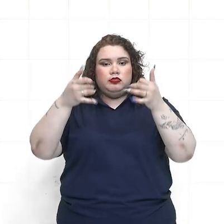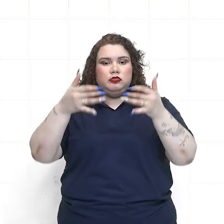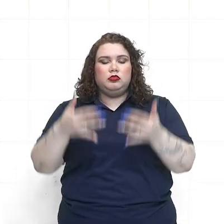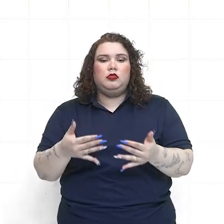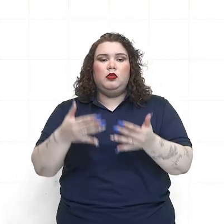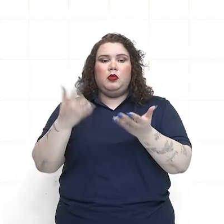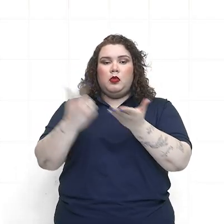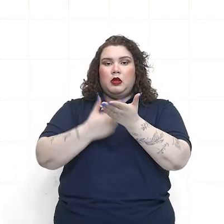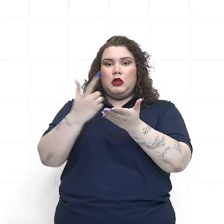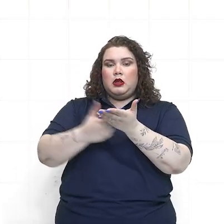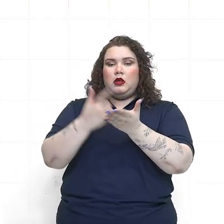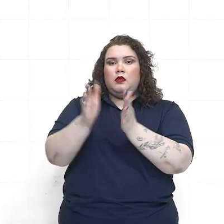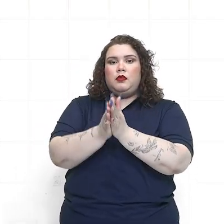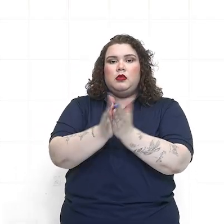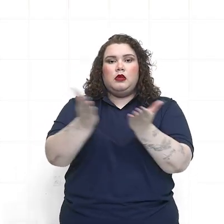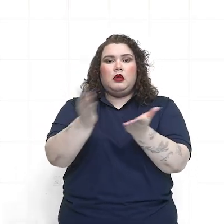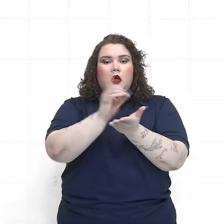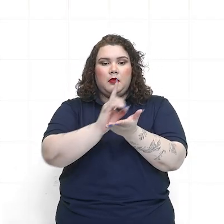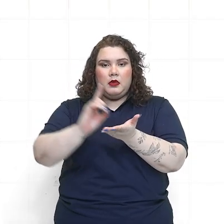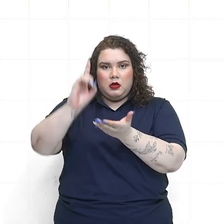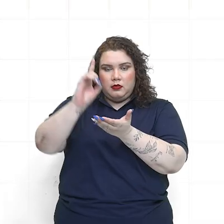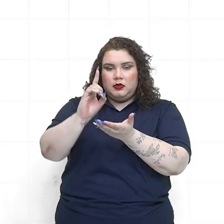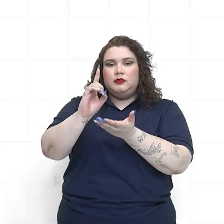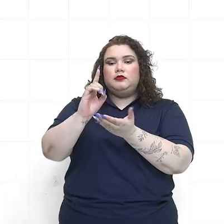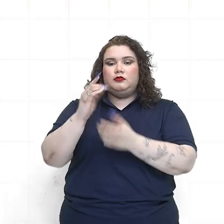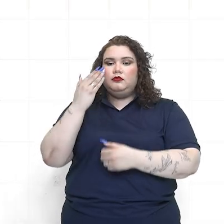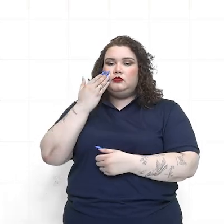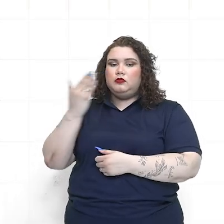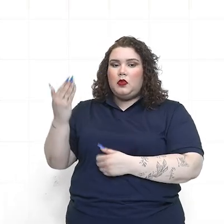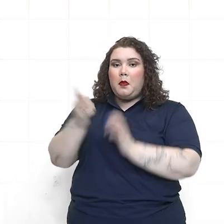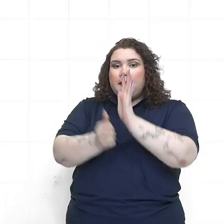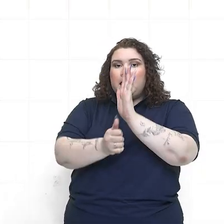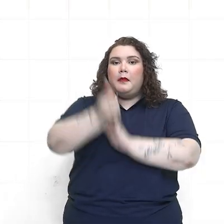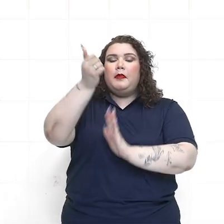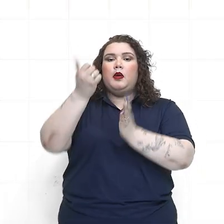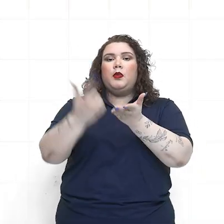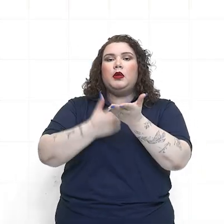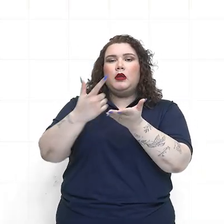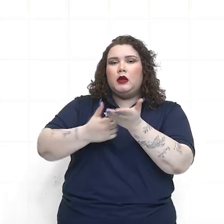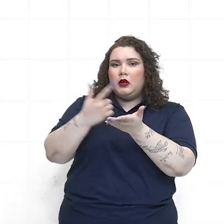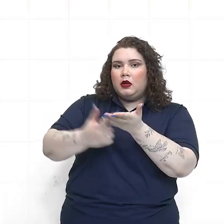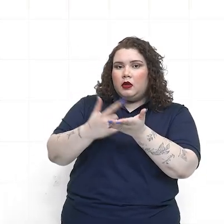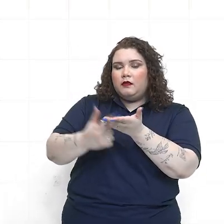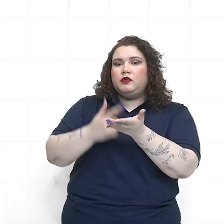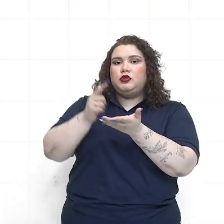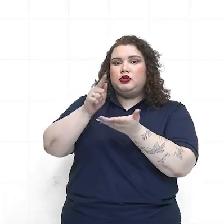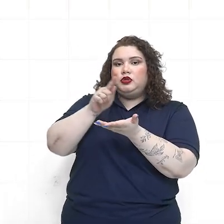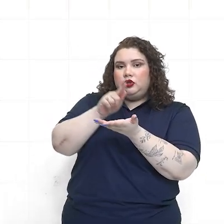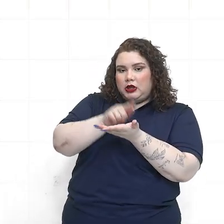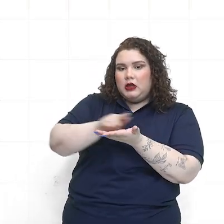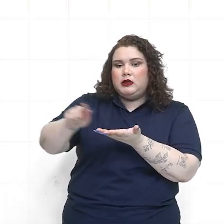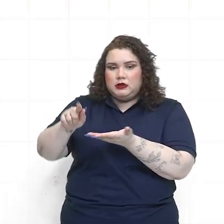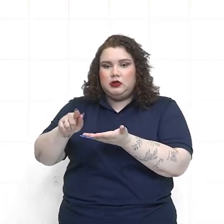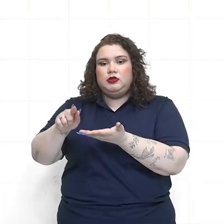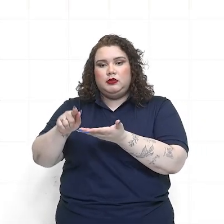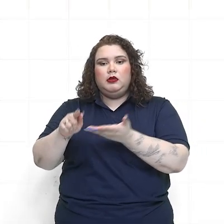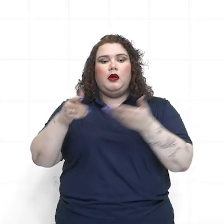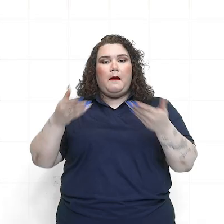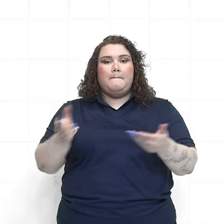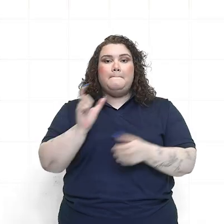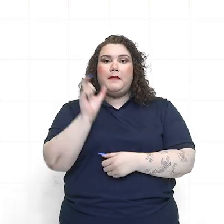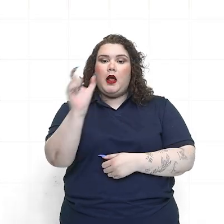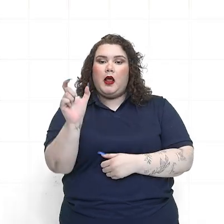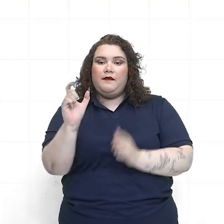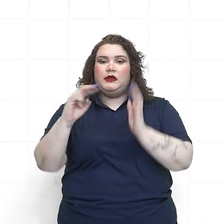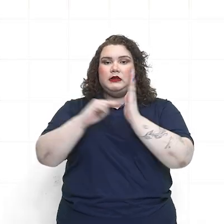da Bíblia, não é mesmo? Então, aí nós temos ali o primeiro livro da Bíblia, que é Gênesis. Significa, inclusive, a palavra